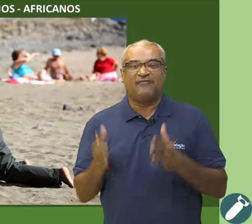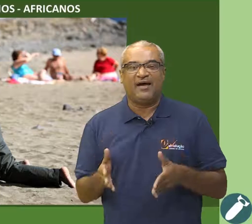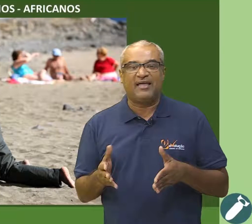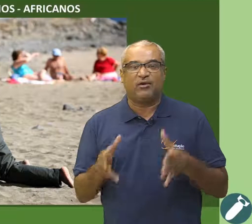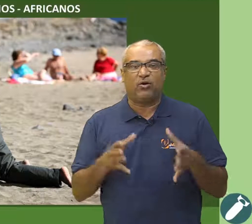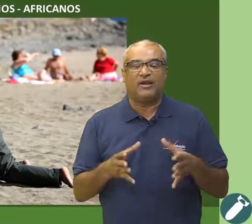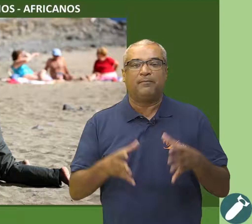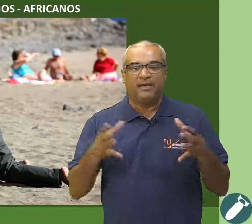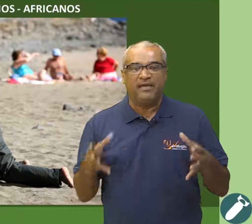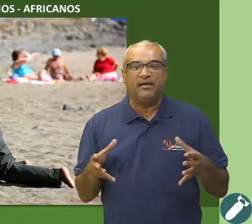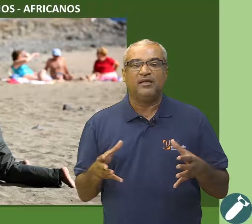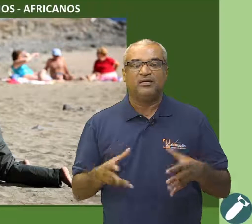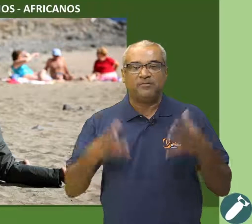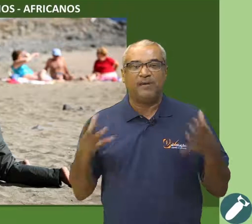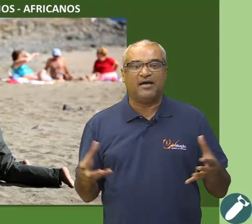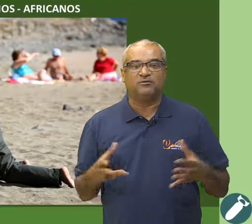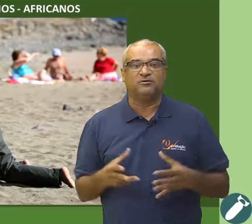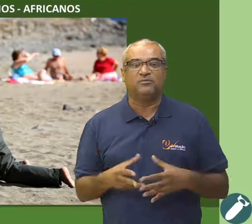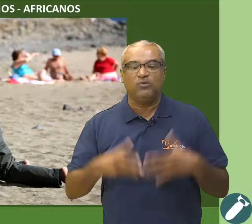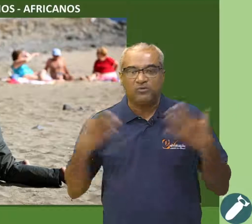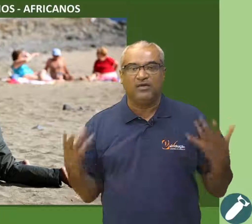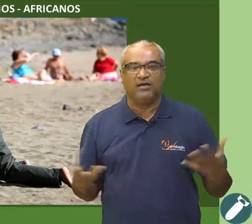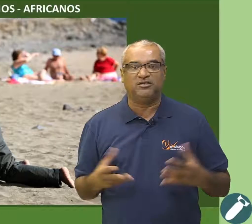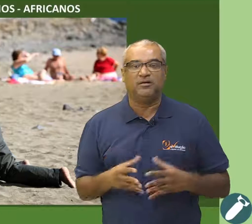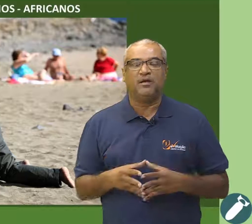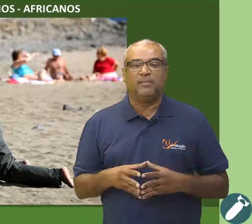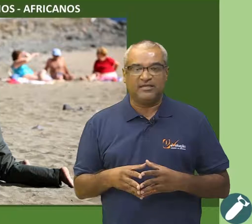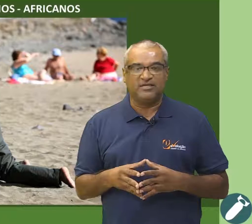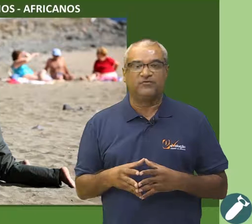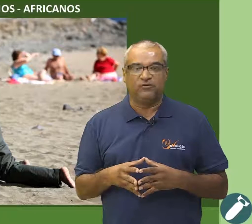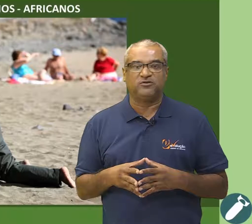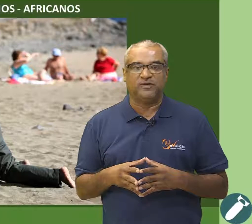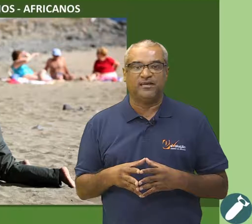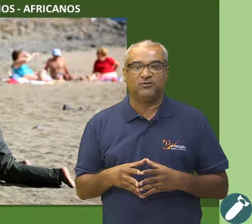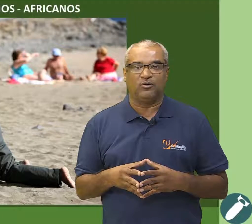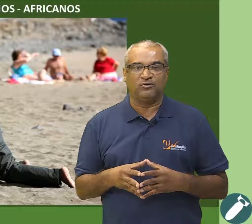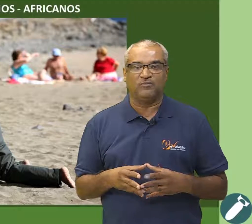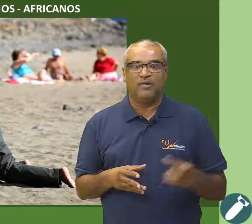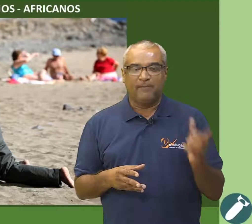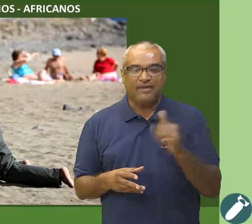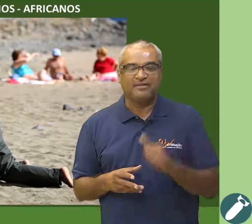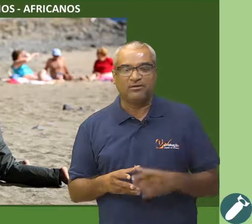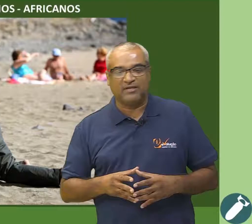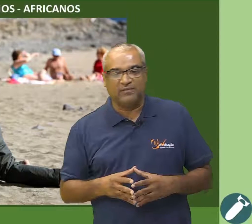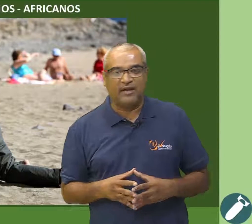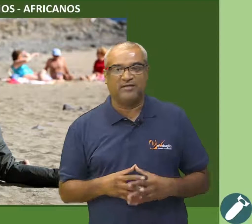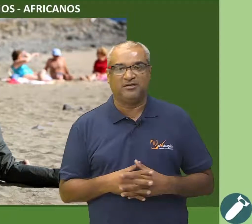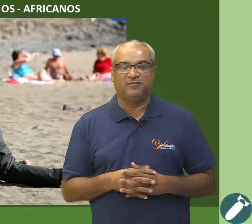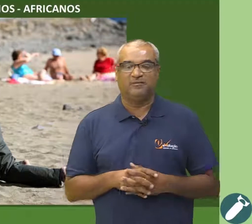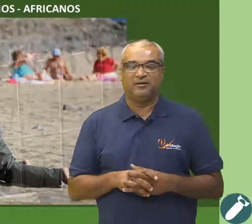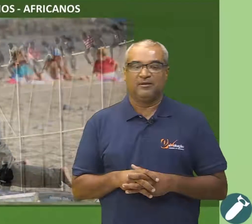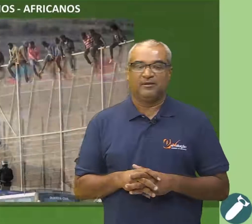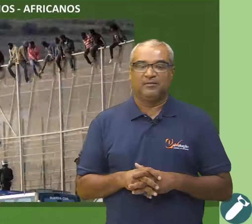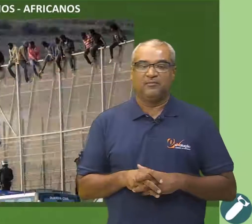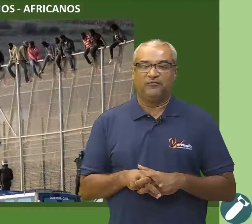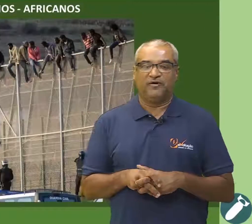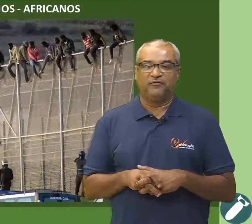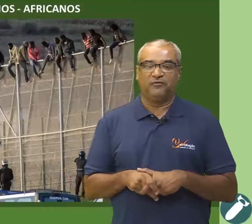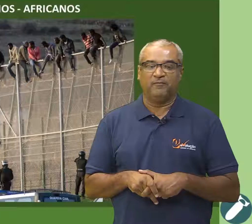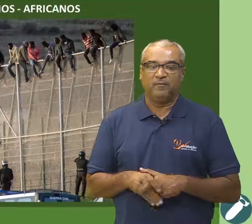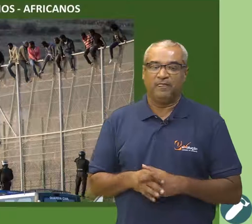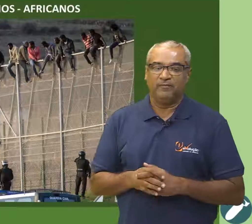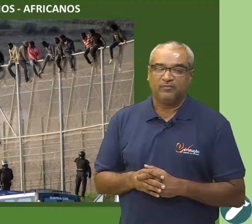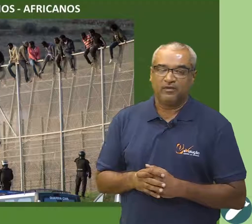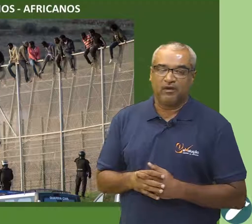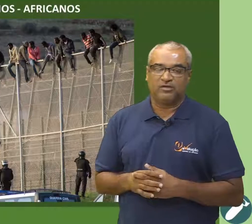ela vai agora abrir espaços muito grandes para esses fluxos migratórios. Passe outra imagem, por